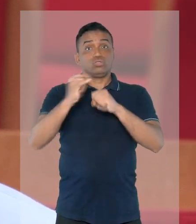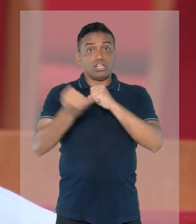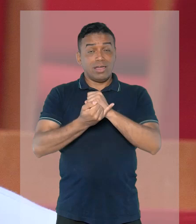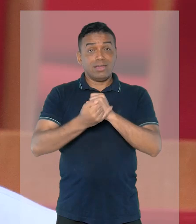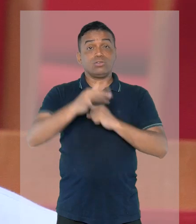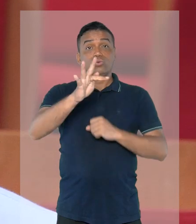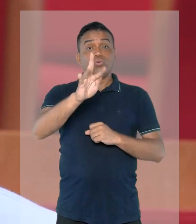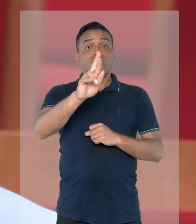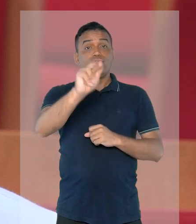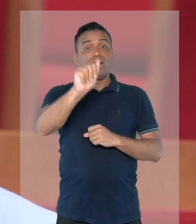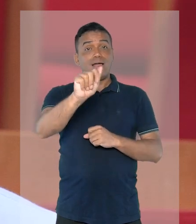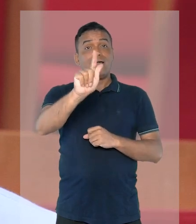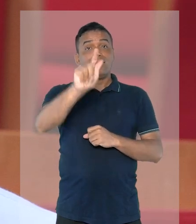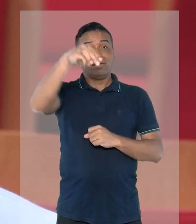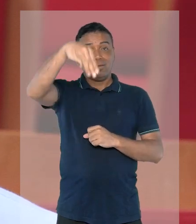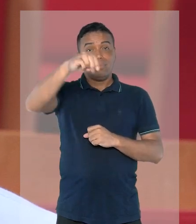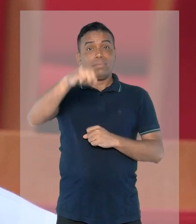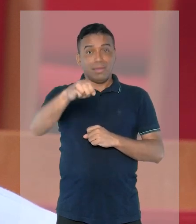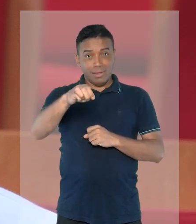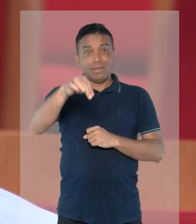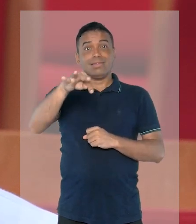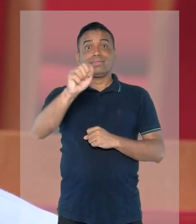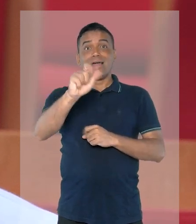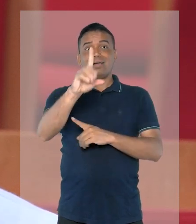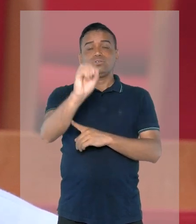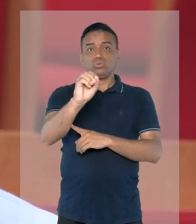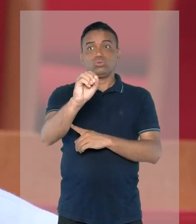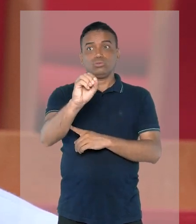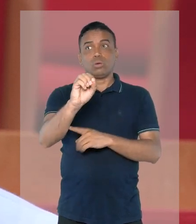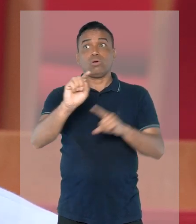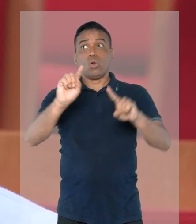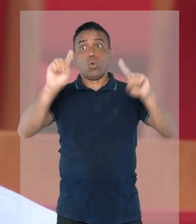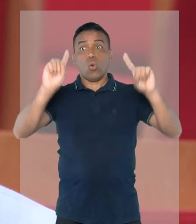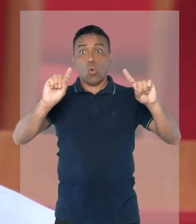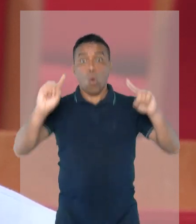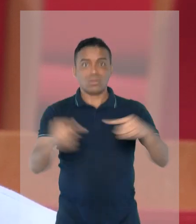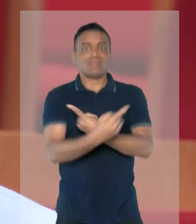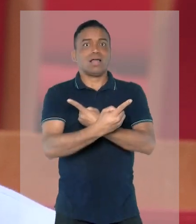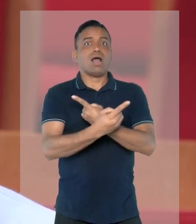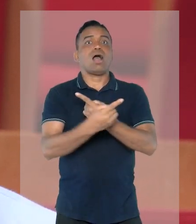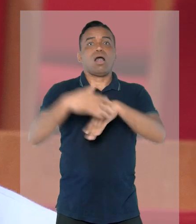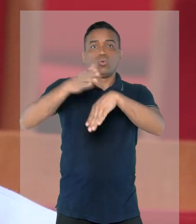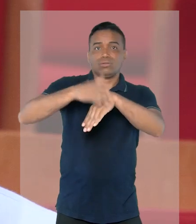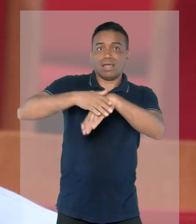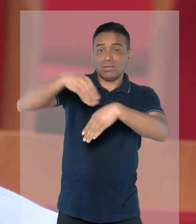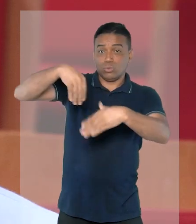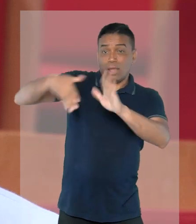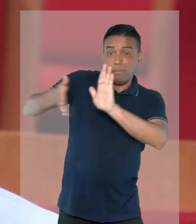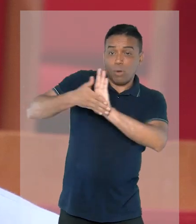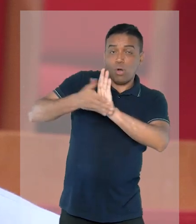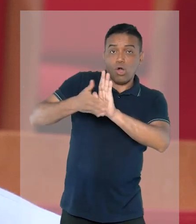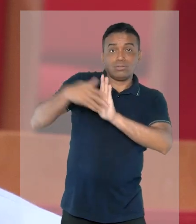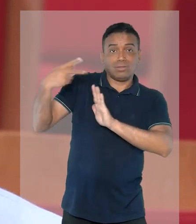Você falou da antítese, das contradições que o Leminski trabalha, e eu queria escutar um pouco mais